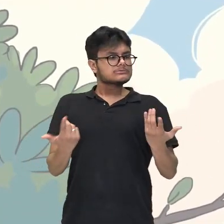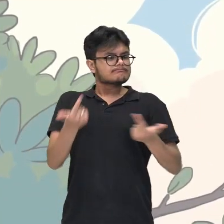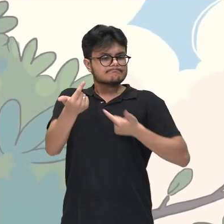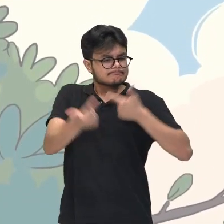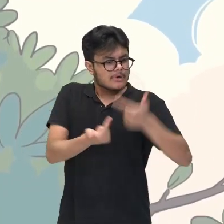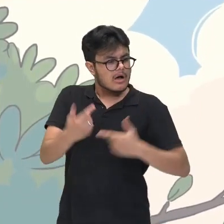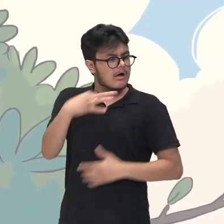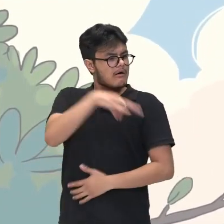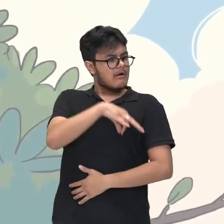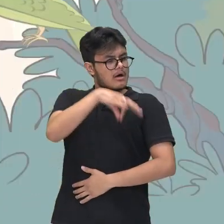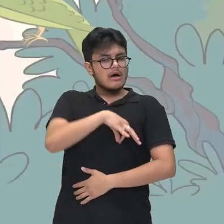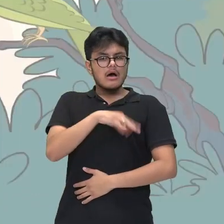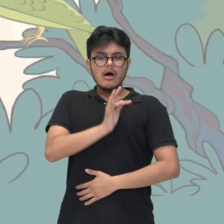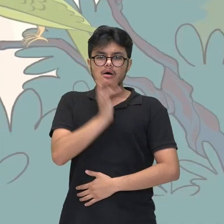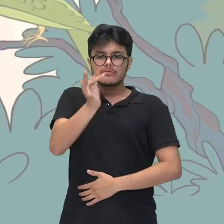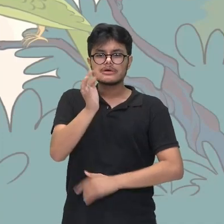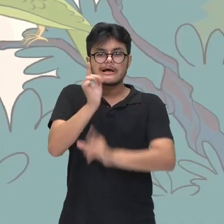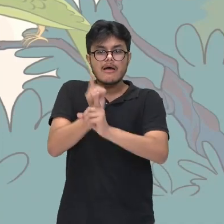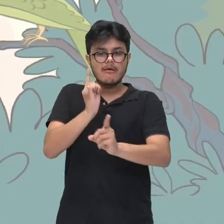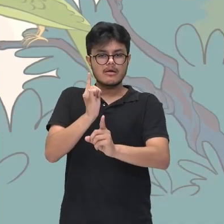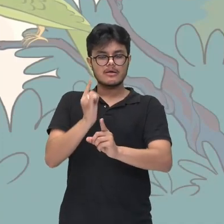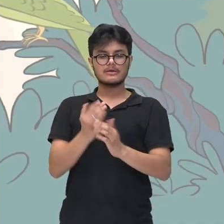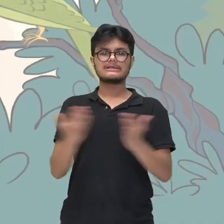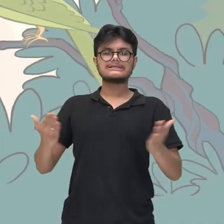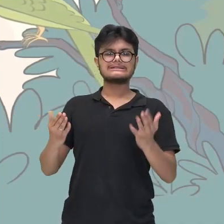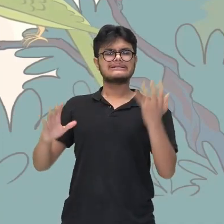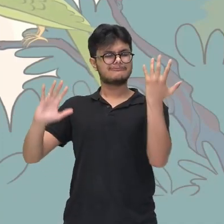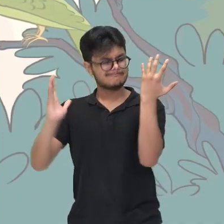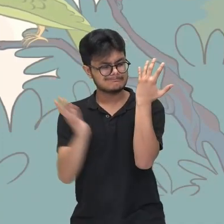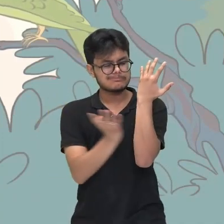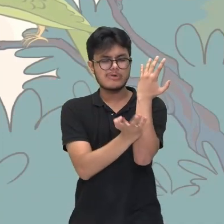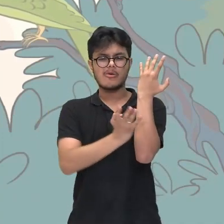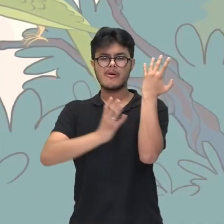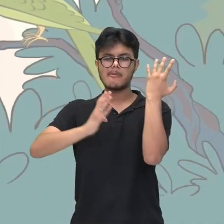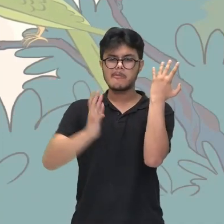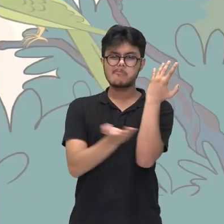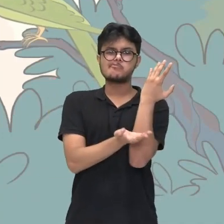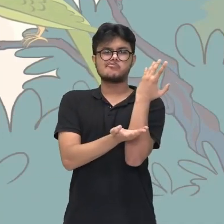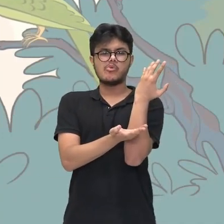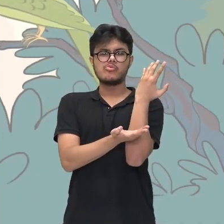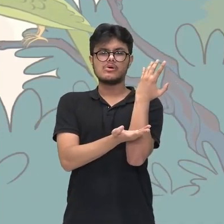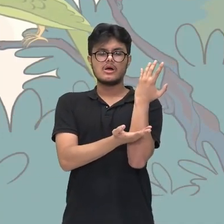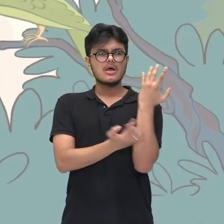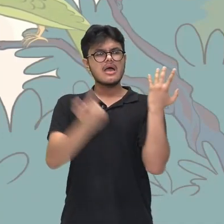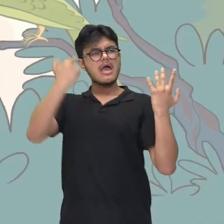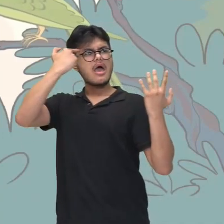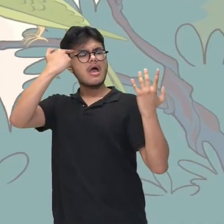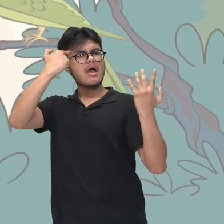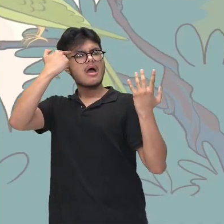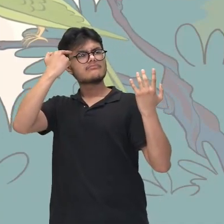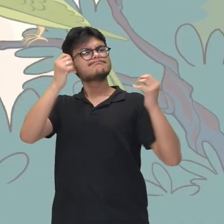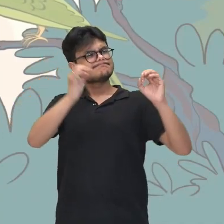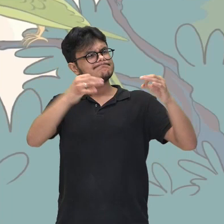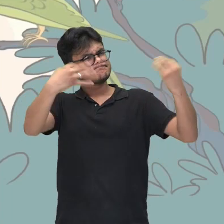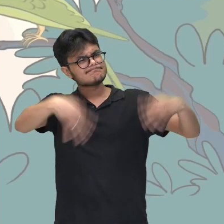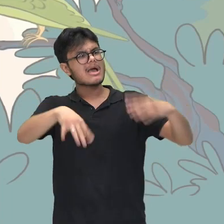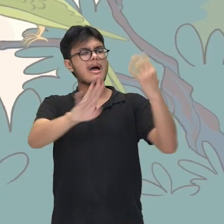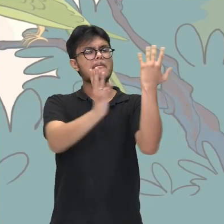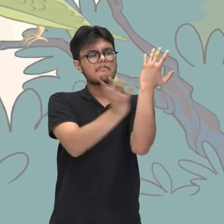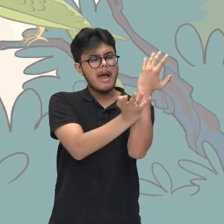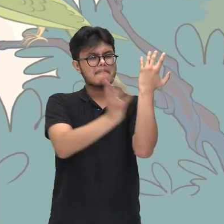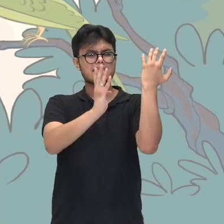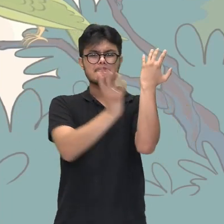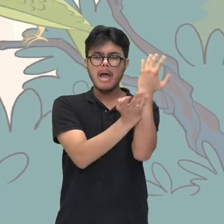ganhar. Desce, descansa, pergunta se está bom, se compete cortar mais e em que